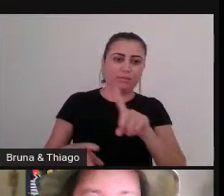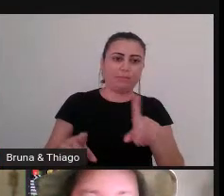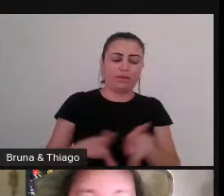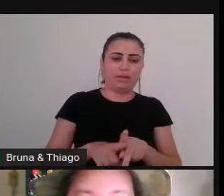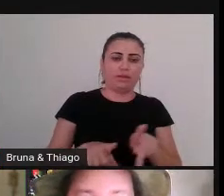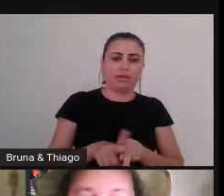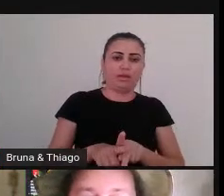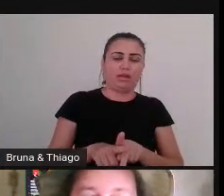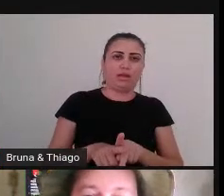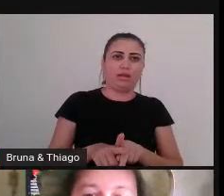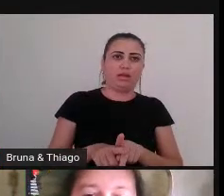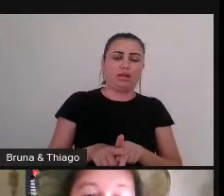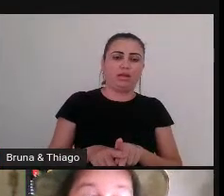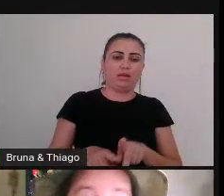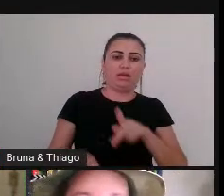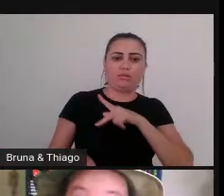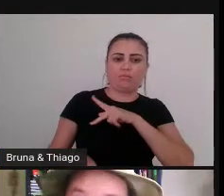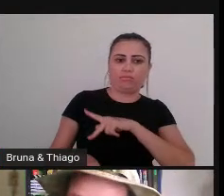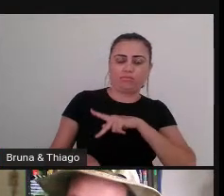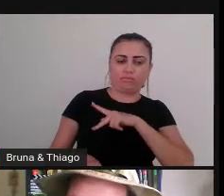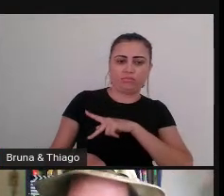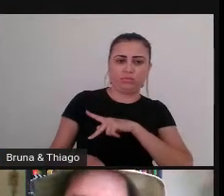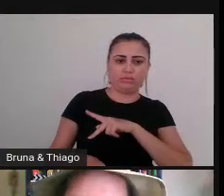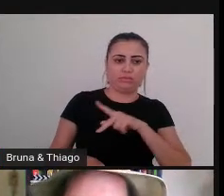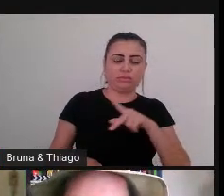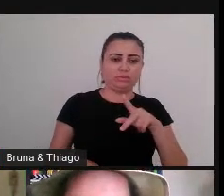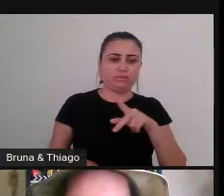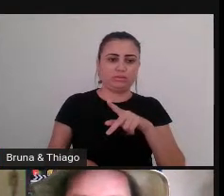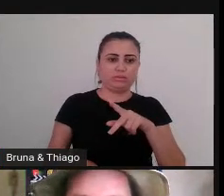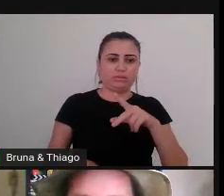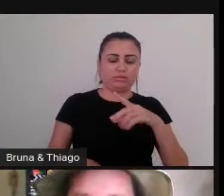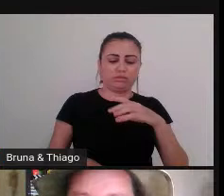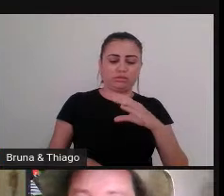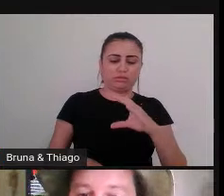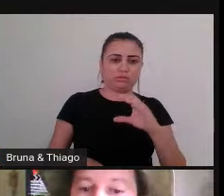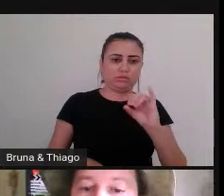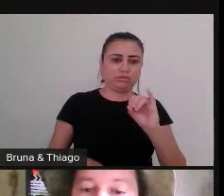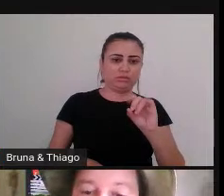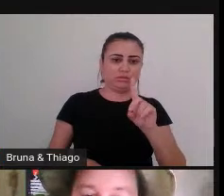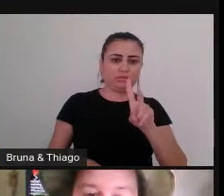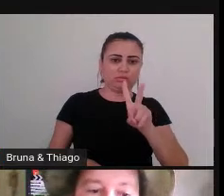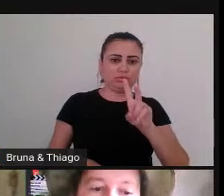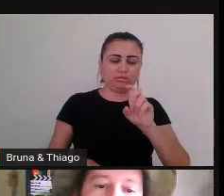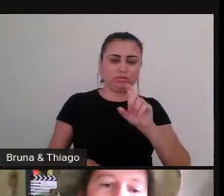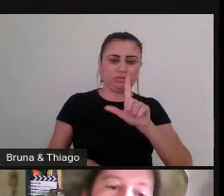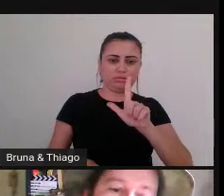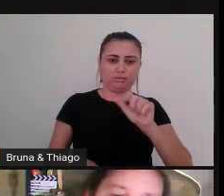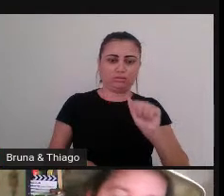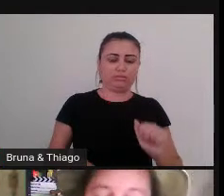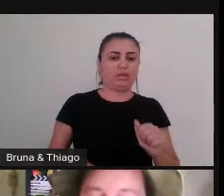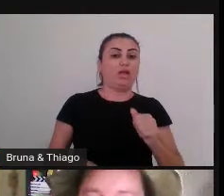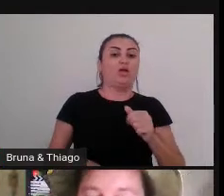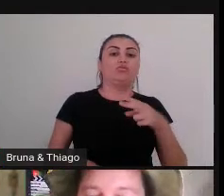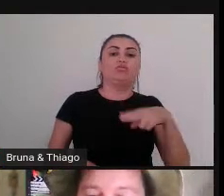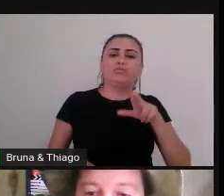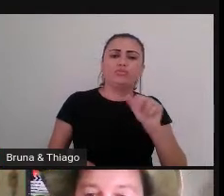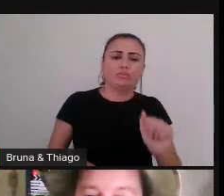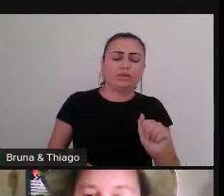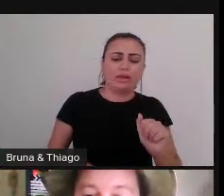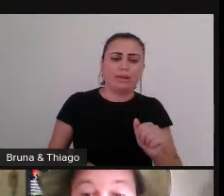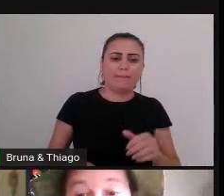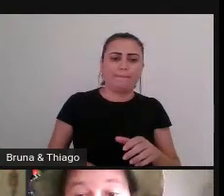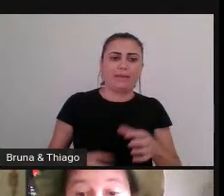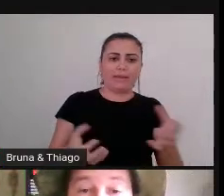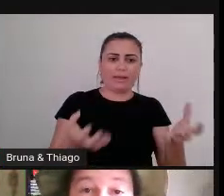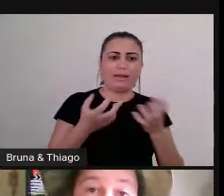treinados. Nunca e jamais tente coletar um animal sem experiência, tá? Pois eles podem picar ou ferroar para se defender. E aí, claro, ocorrem os